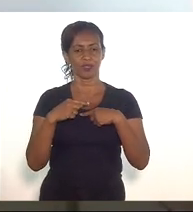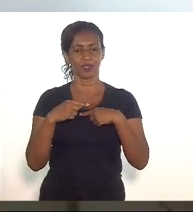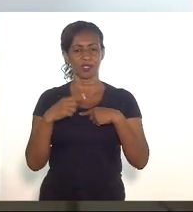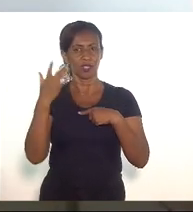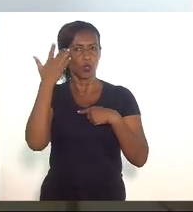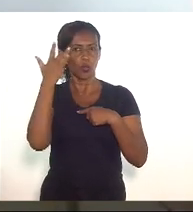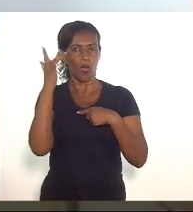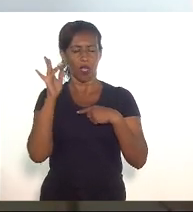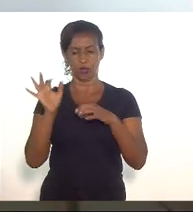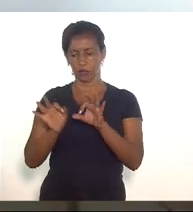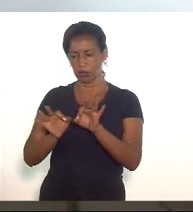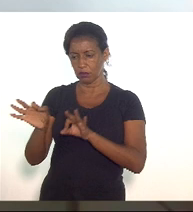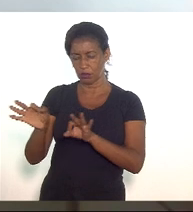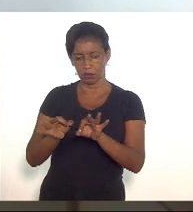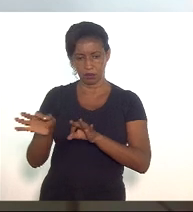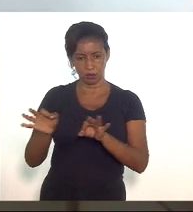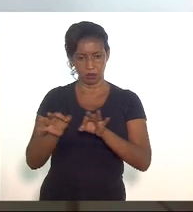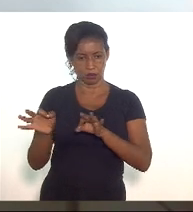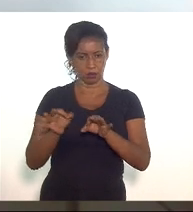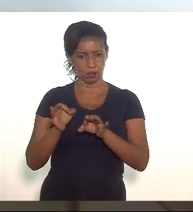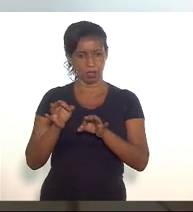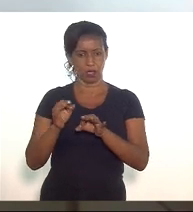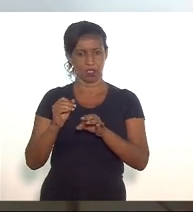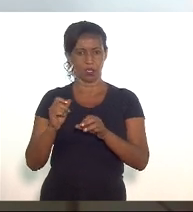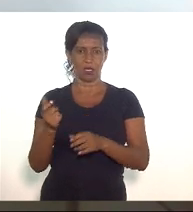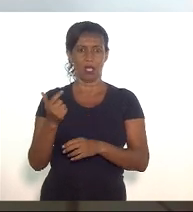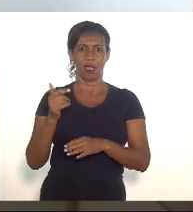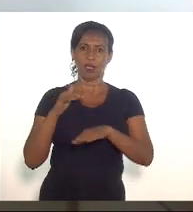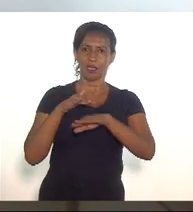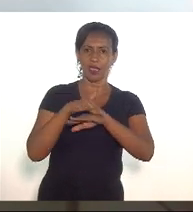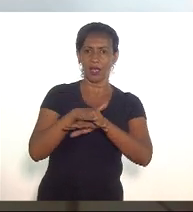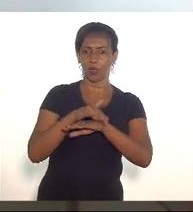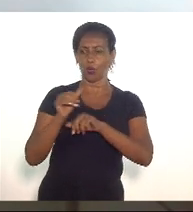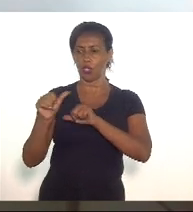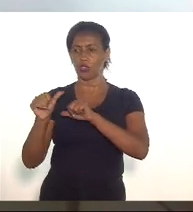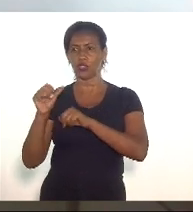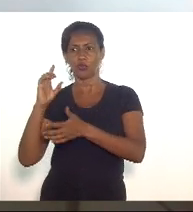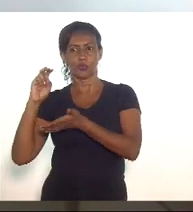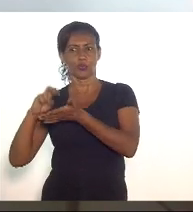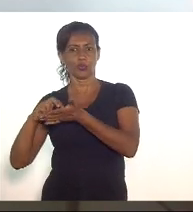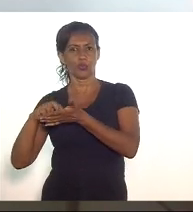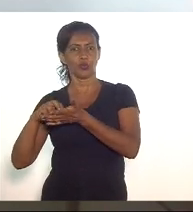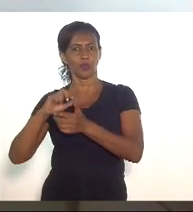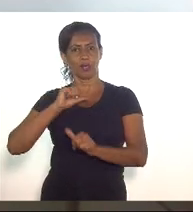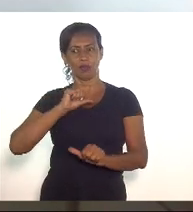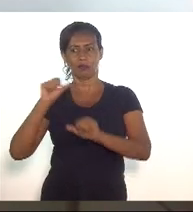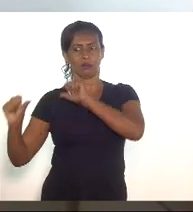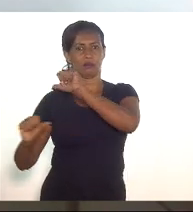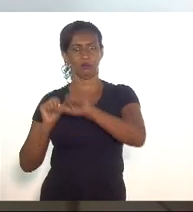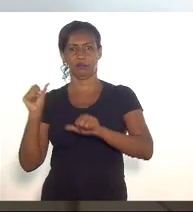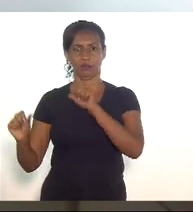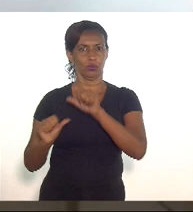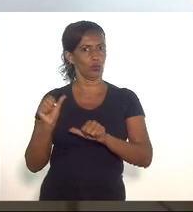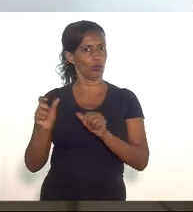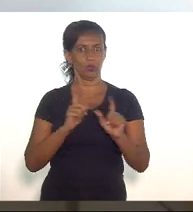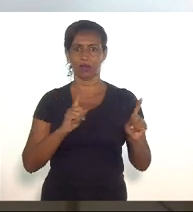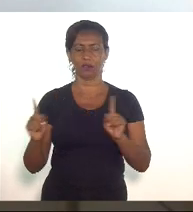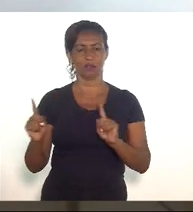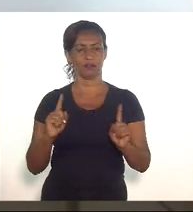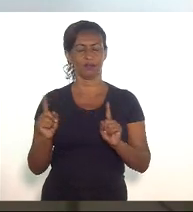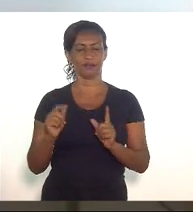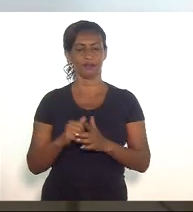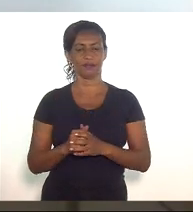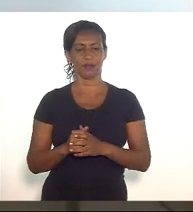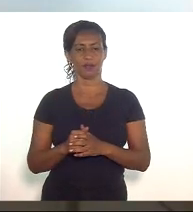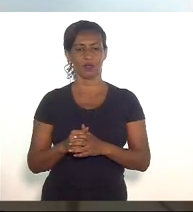acho que planejamento se constrói da noite para o dia, não. Mentalidade não se monta da noite para o dia, eu concordo com o senhor. Tanto